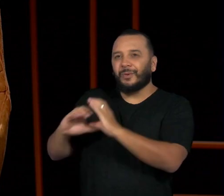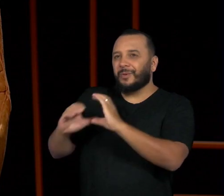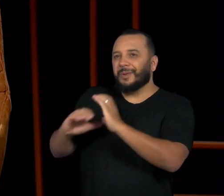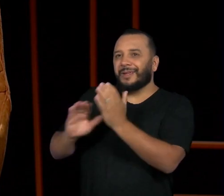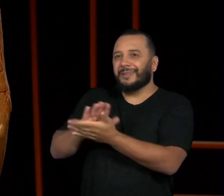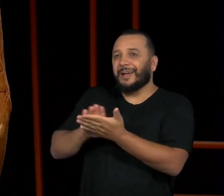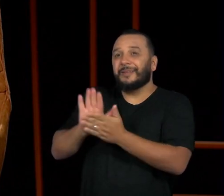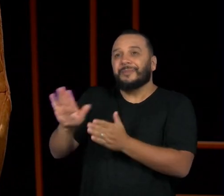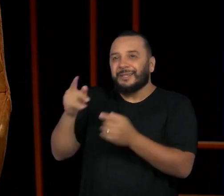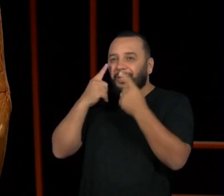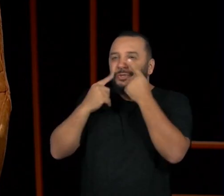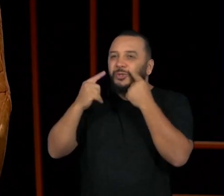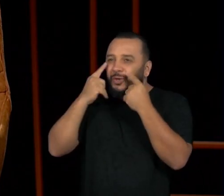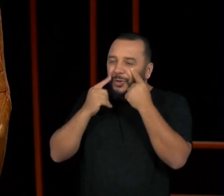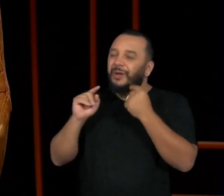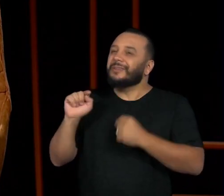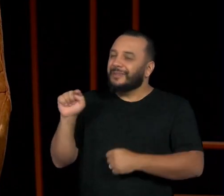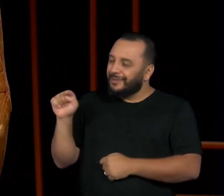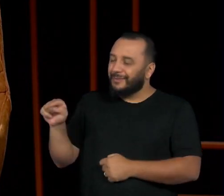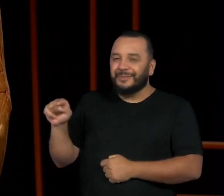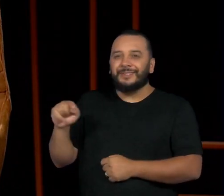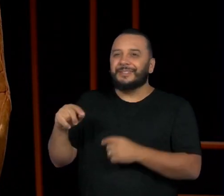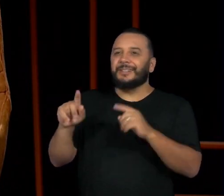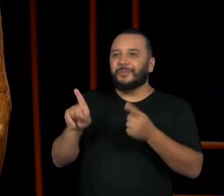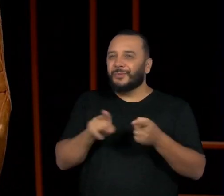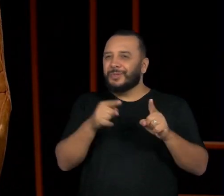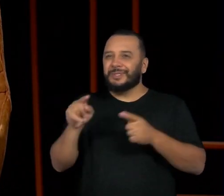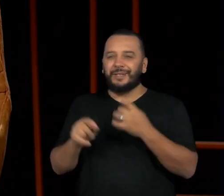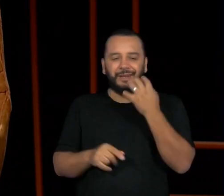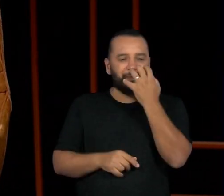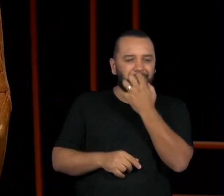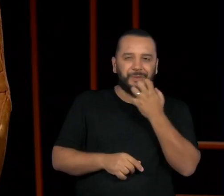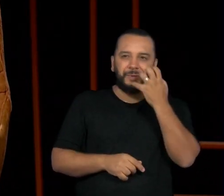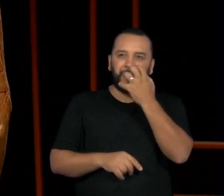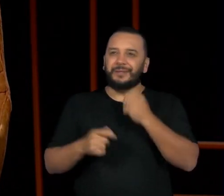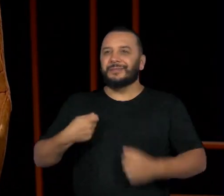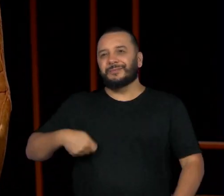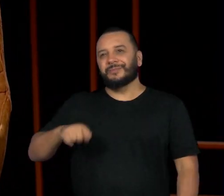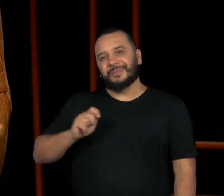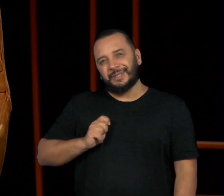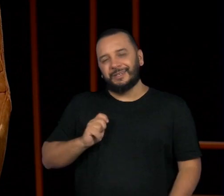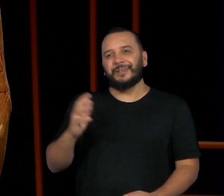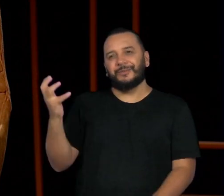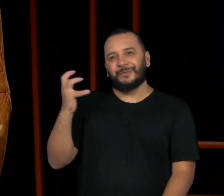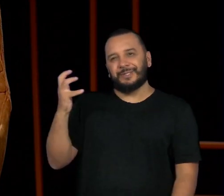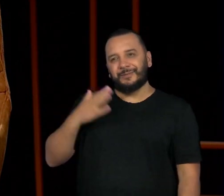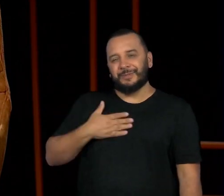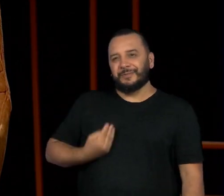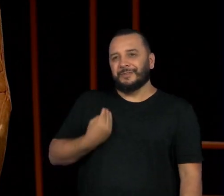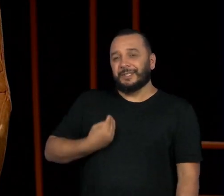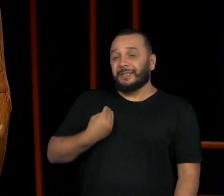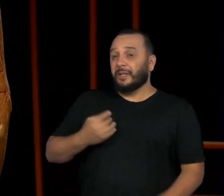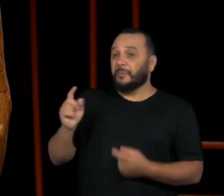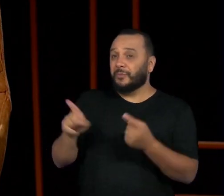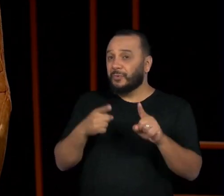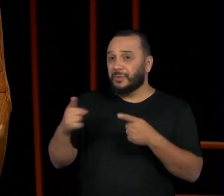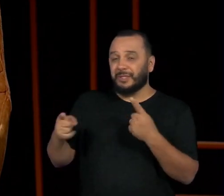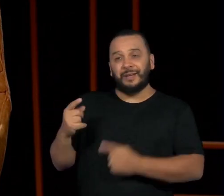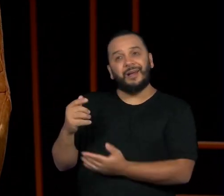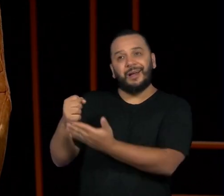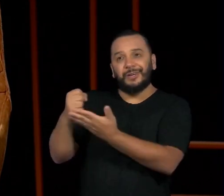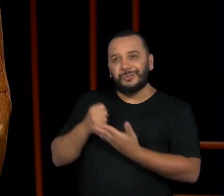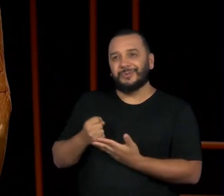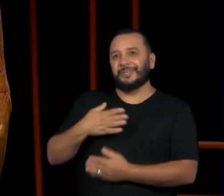Edith Piaf ou do Louis Armstrong. Ela traz essa mensagem de que a música tem o poder de nos ajudar a viver de uma forma...